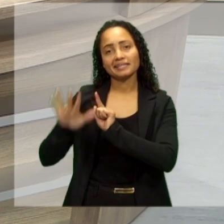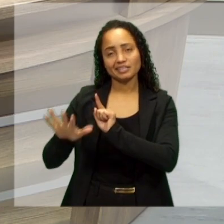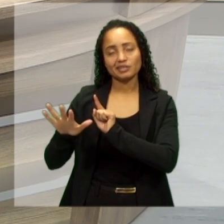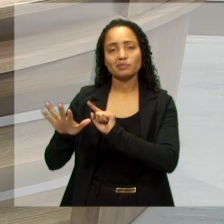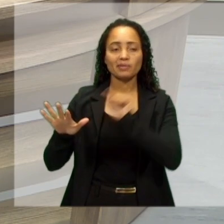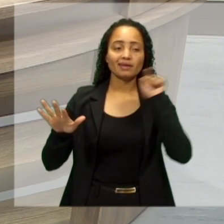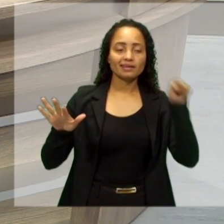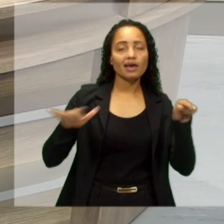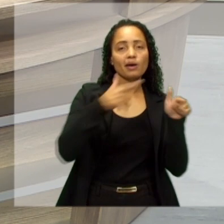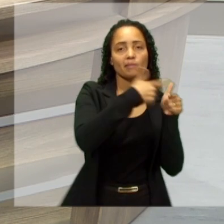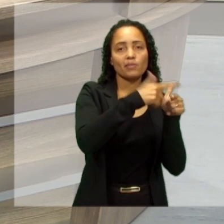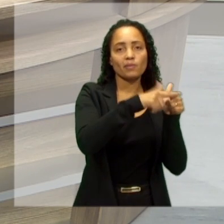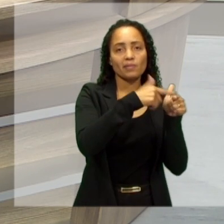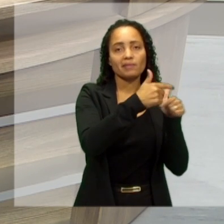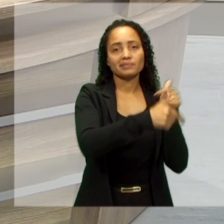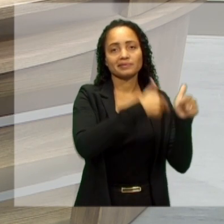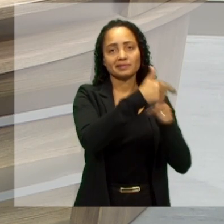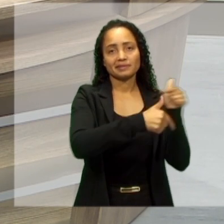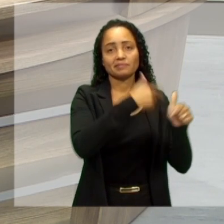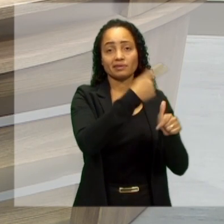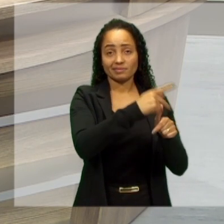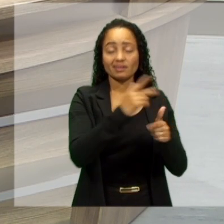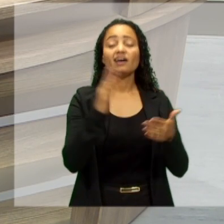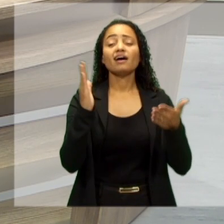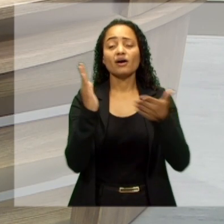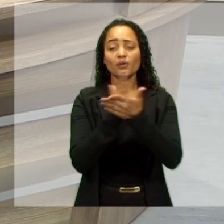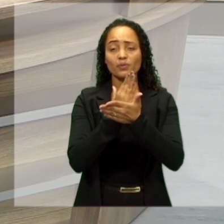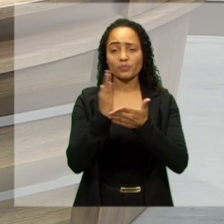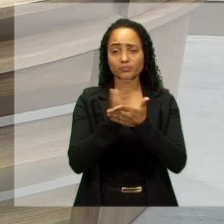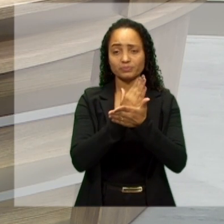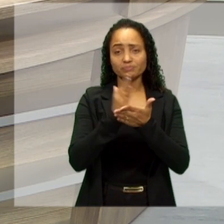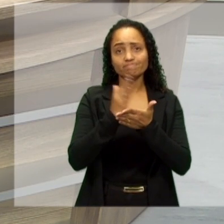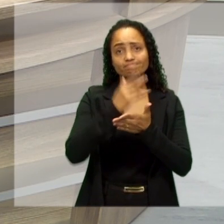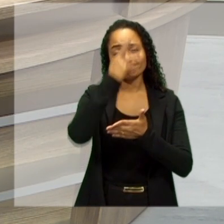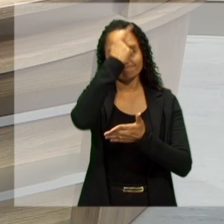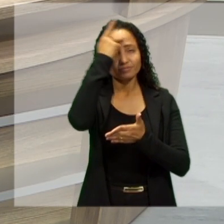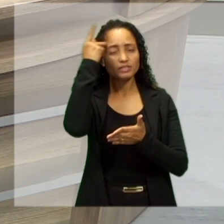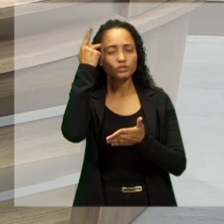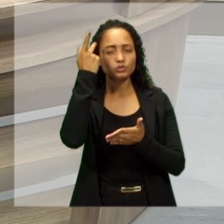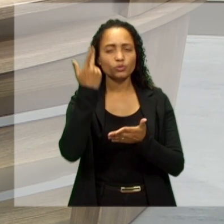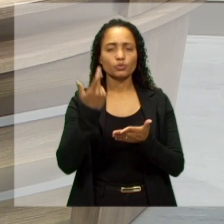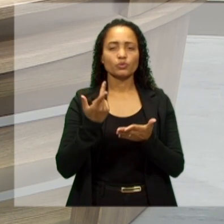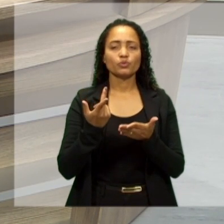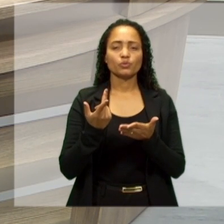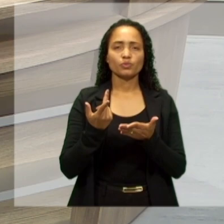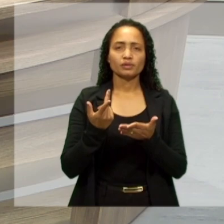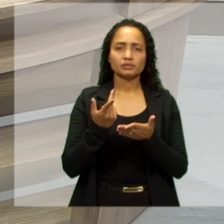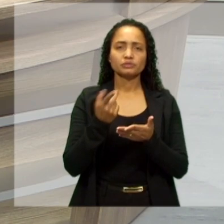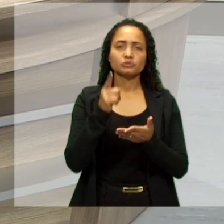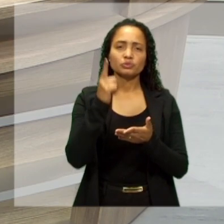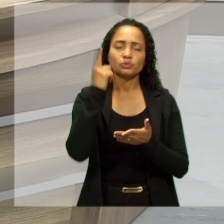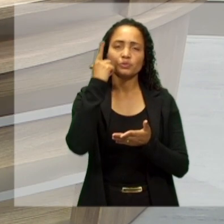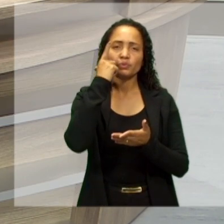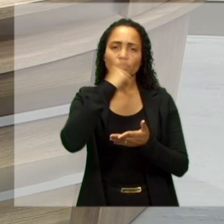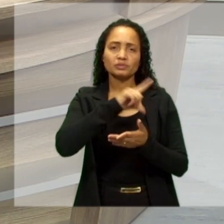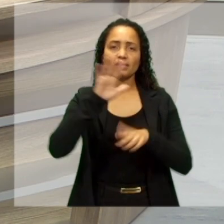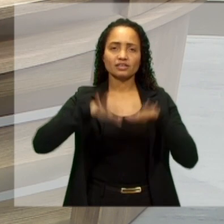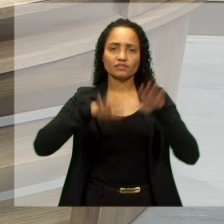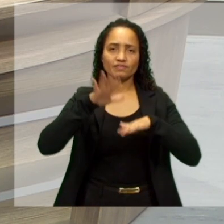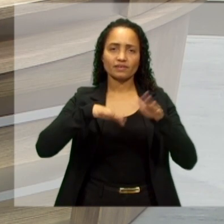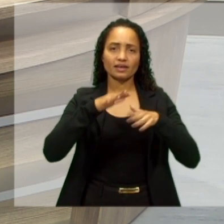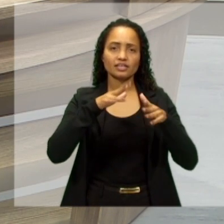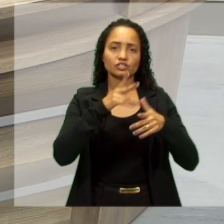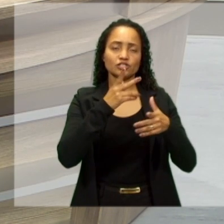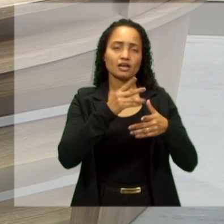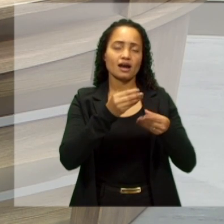muito transtorno. Muitas pessoas recebem uma espécie de bonificação com auxílio alimentação, caso